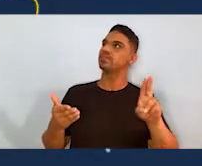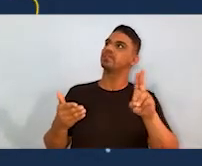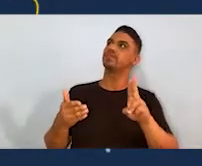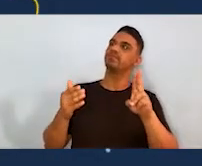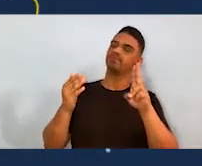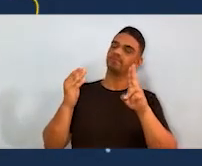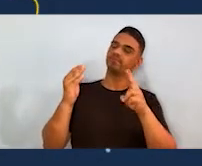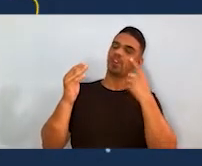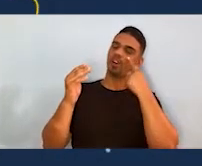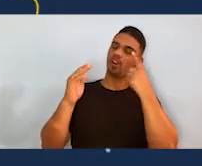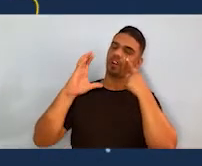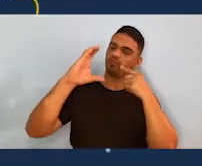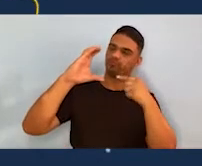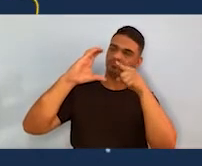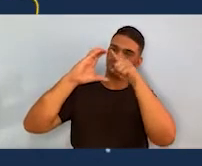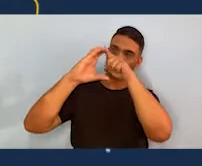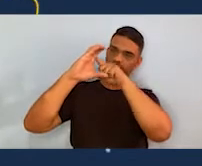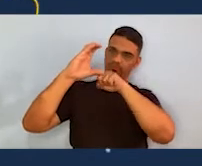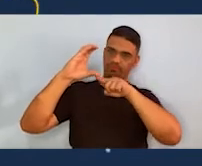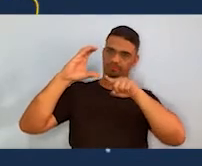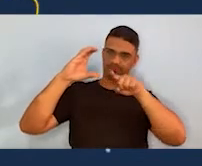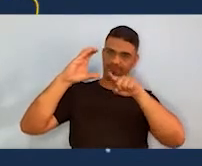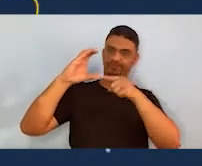Eu peguei a ferramenta errada aqui.